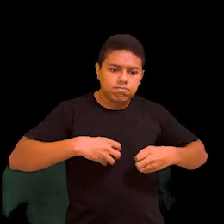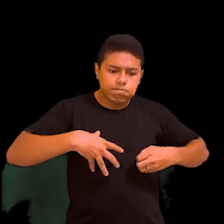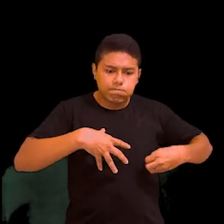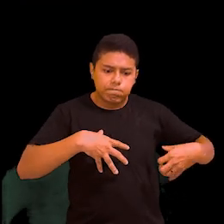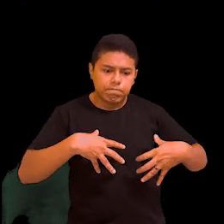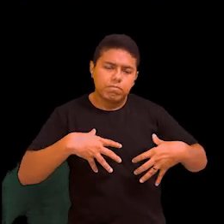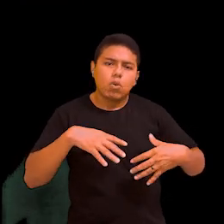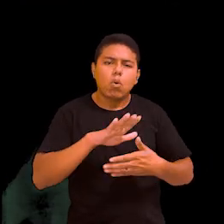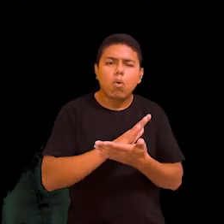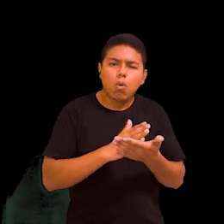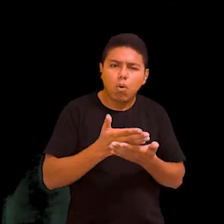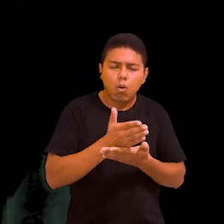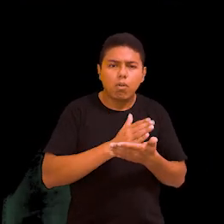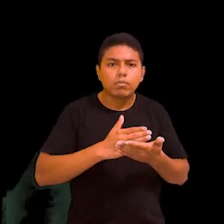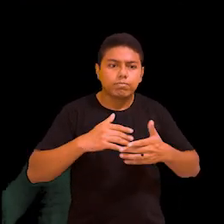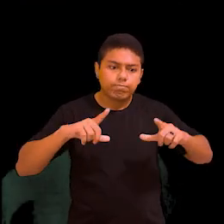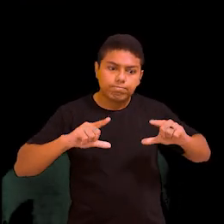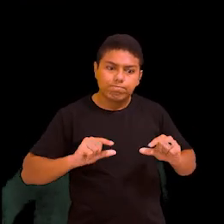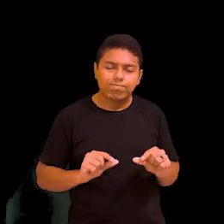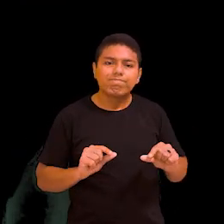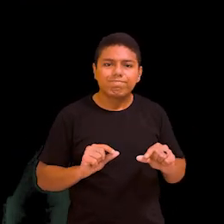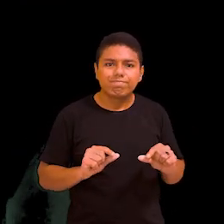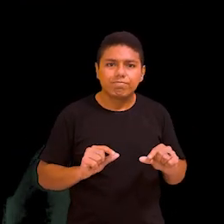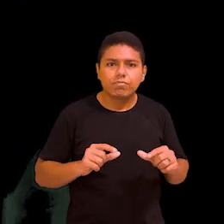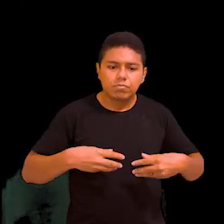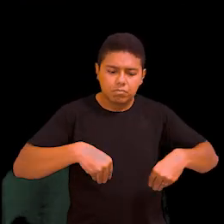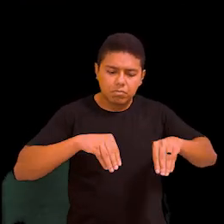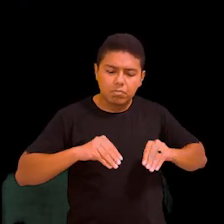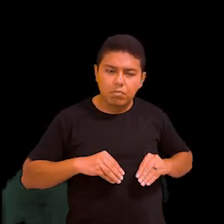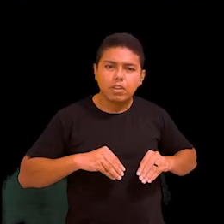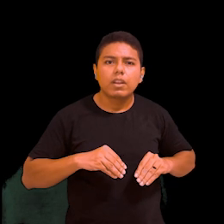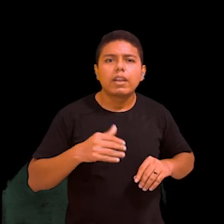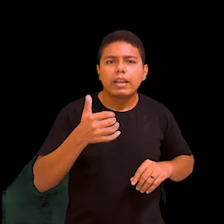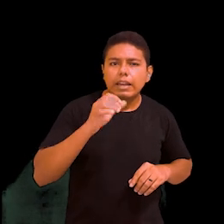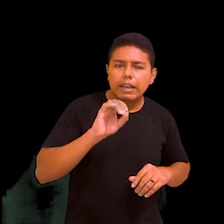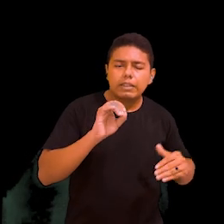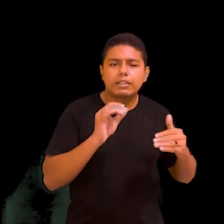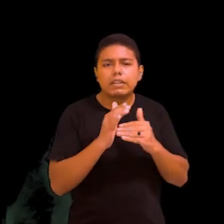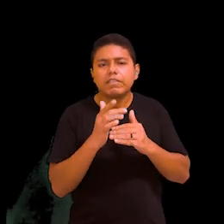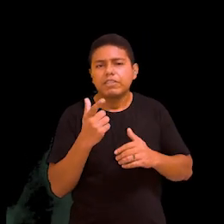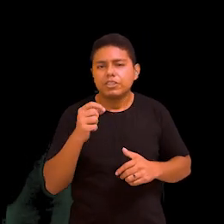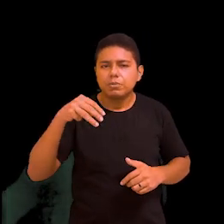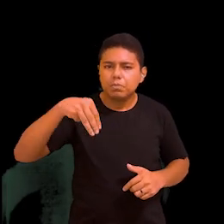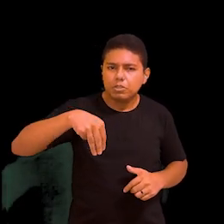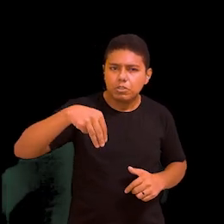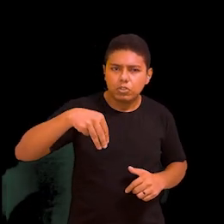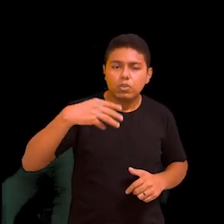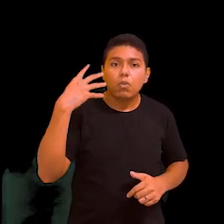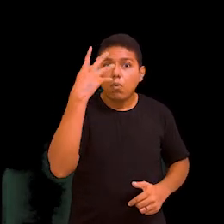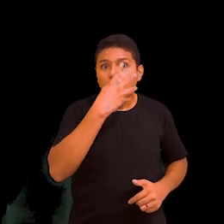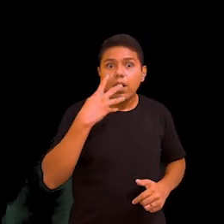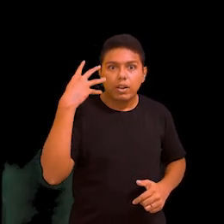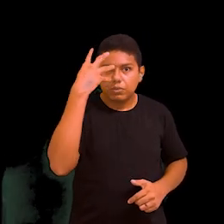região para diminuir edema e desconforto. Essas compressas devem ser feitas em intervalos de